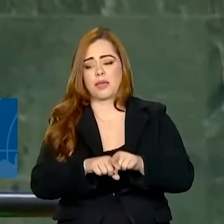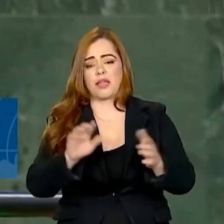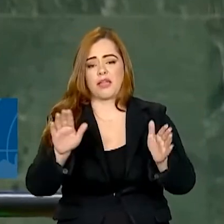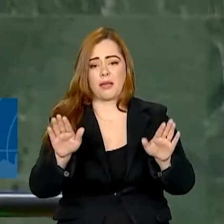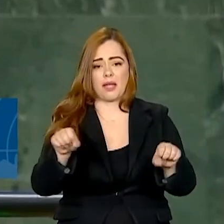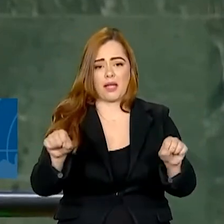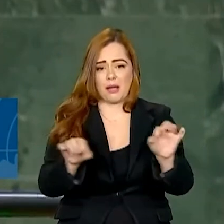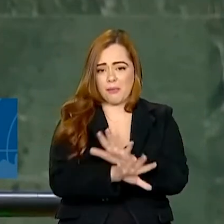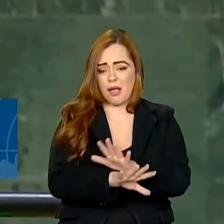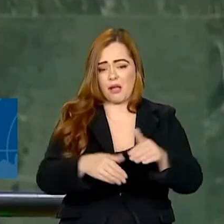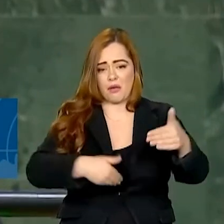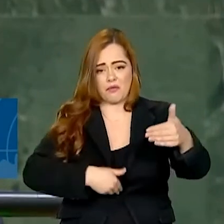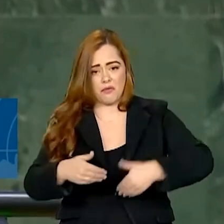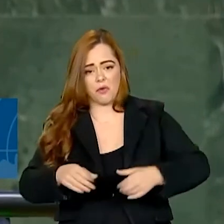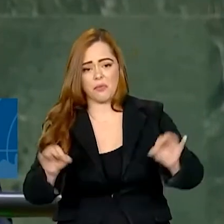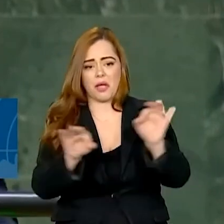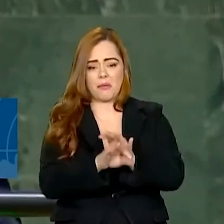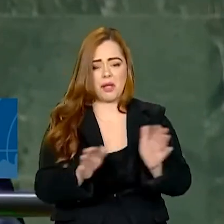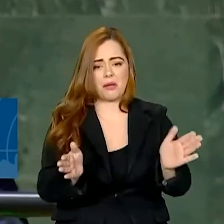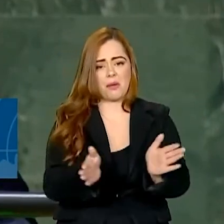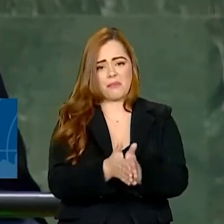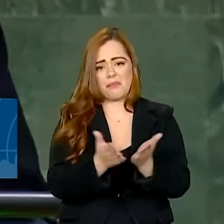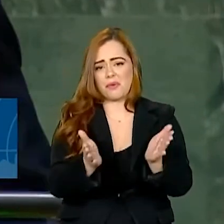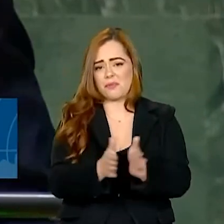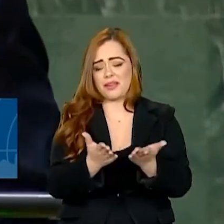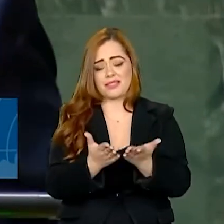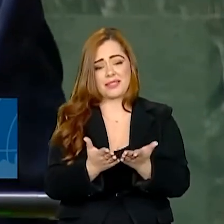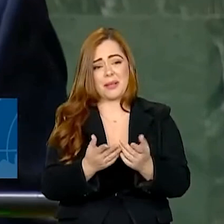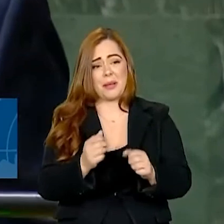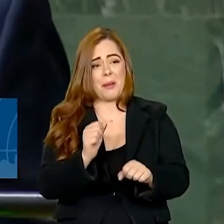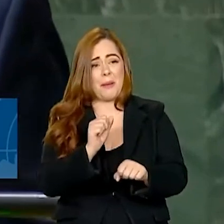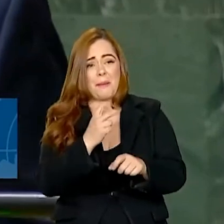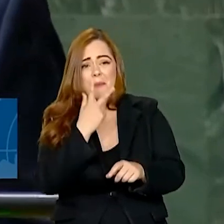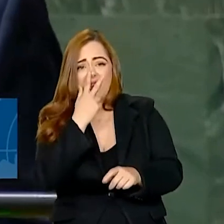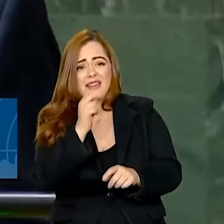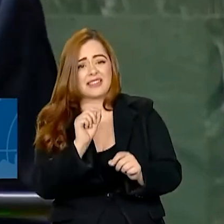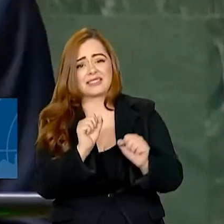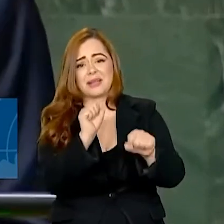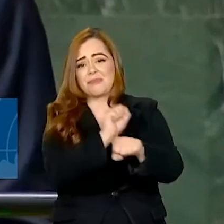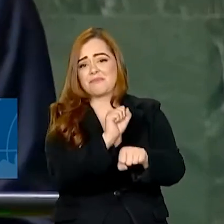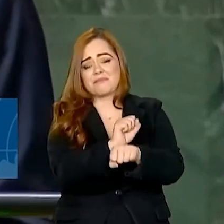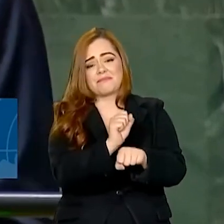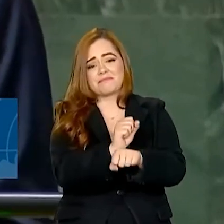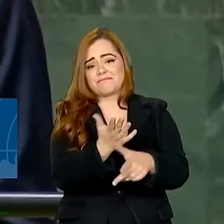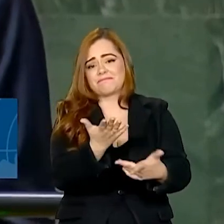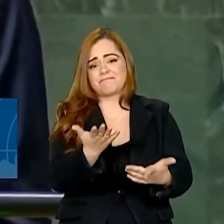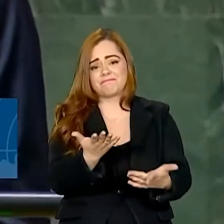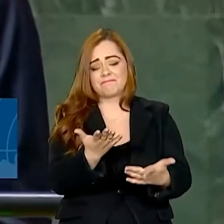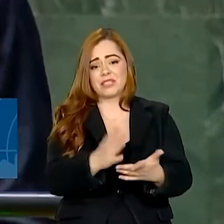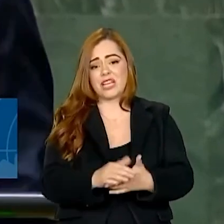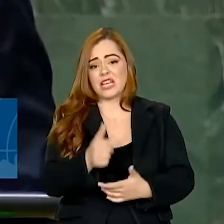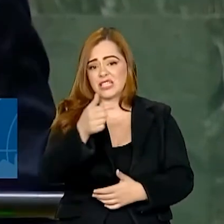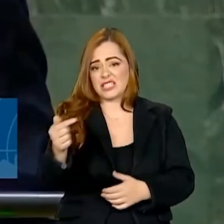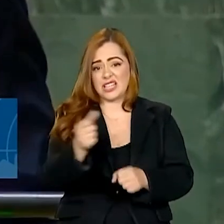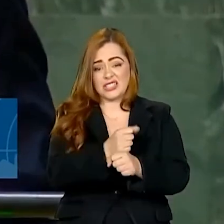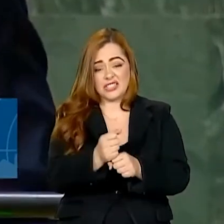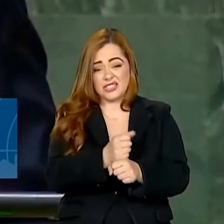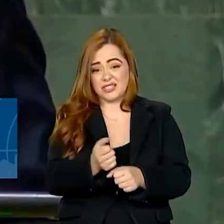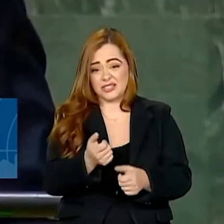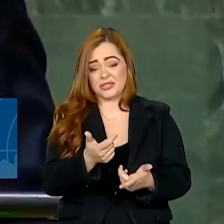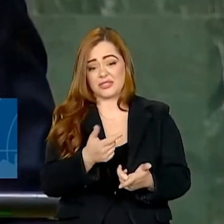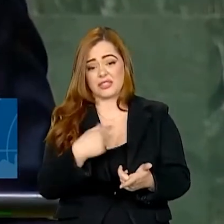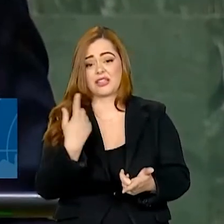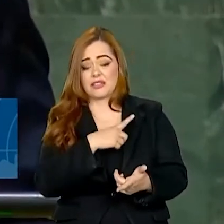com a fome parece estar anestesiado. Nesses 7 anos que nos restam,